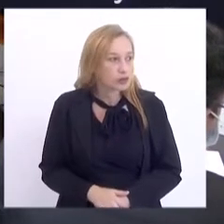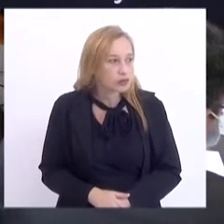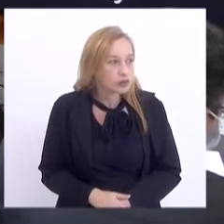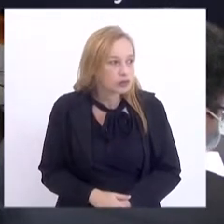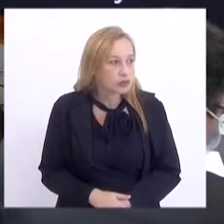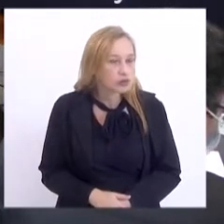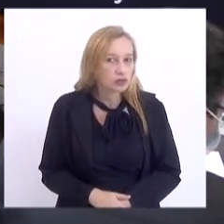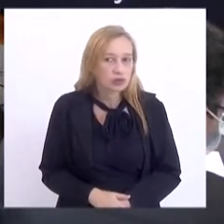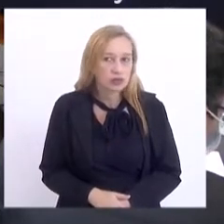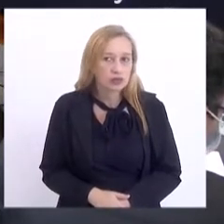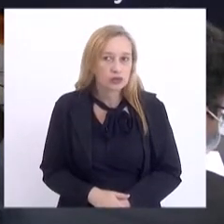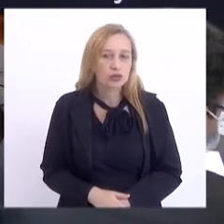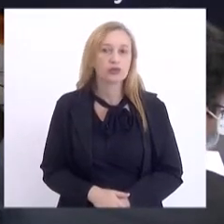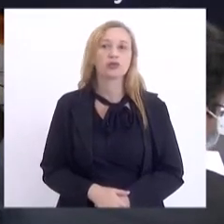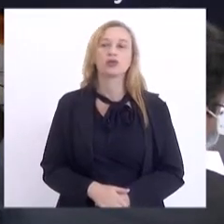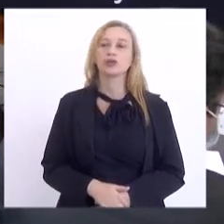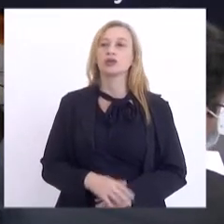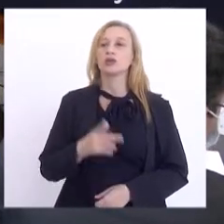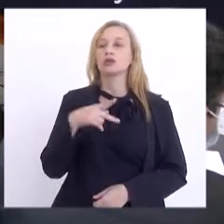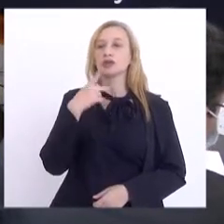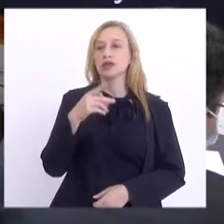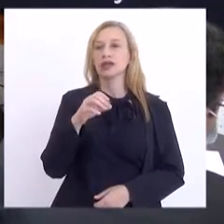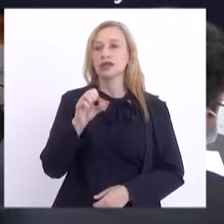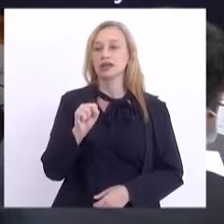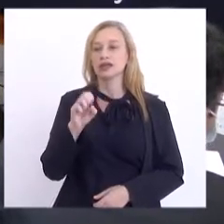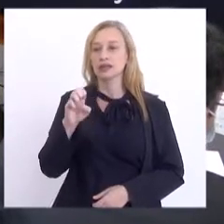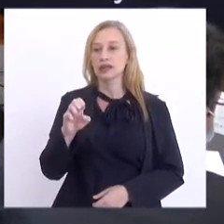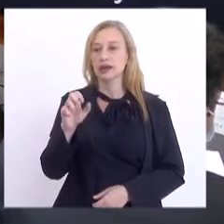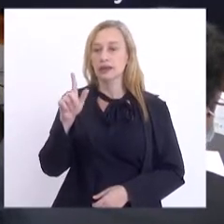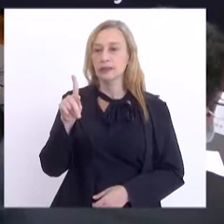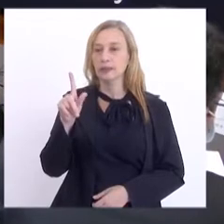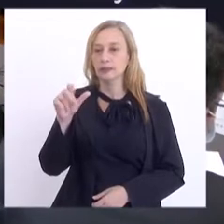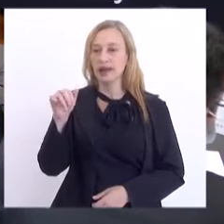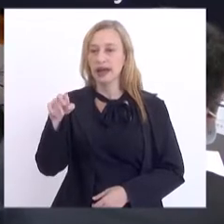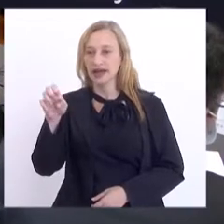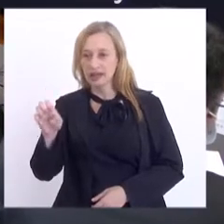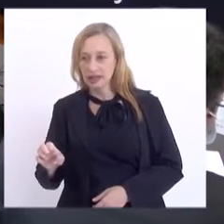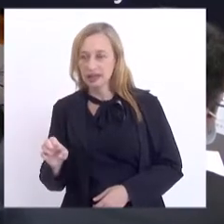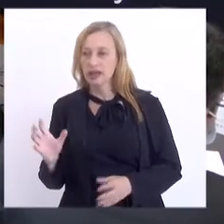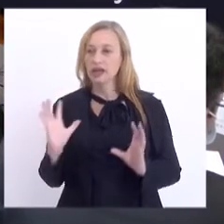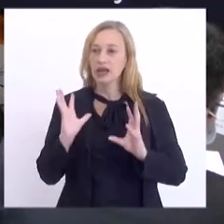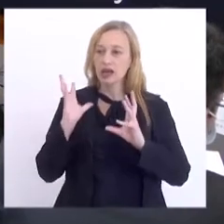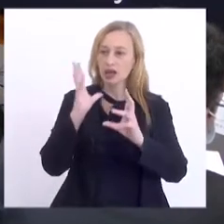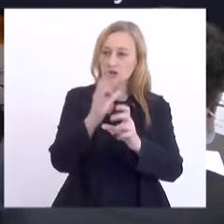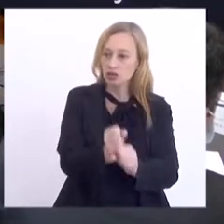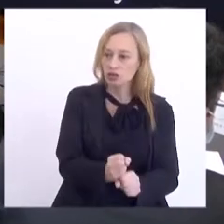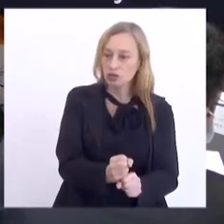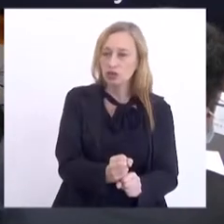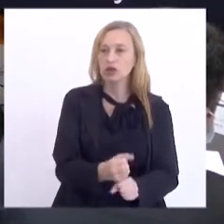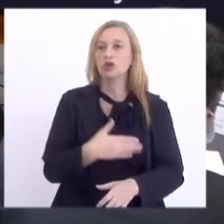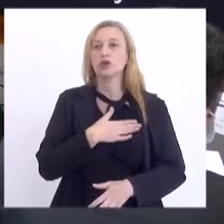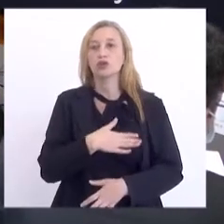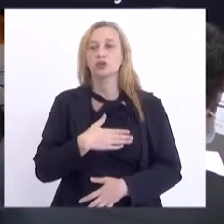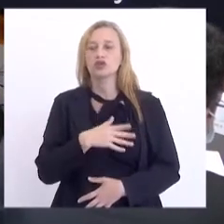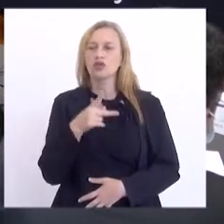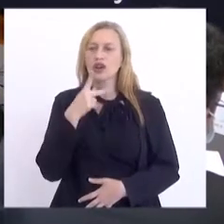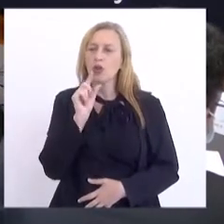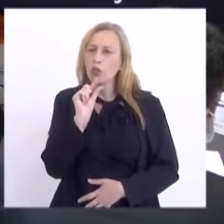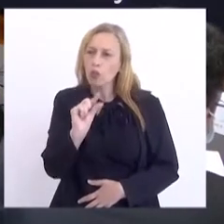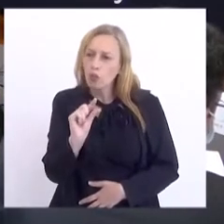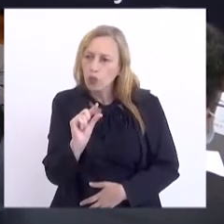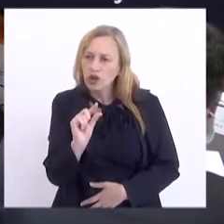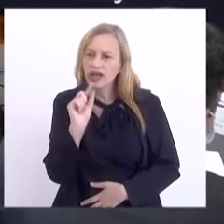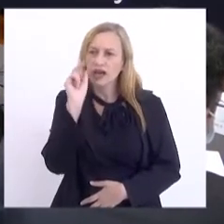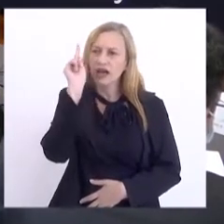eu não posso banda você pode e de uma forma bastante resumida eu gostaria de contar um pouquinho